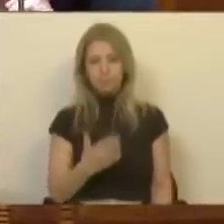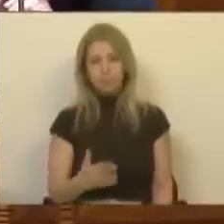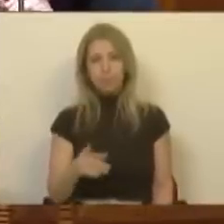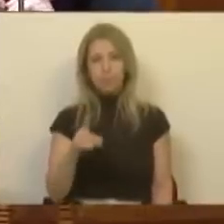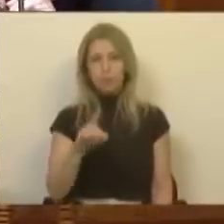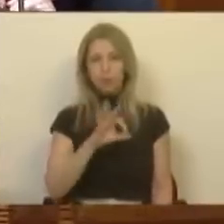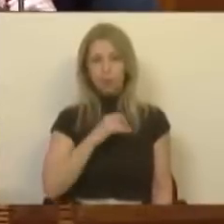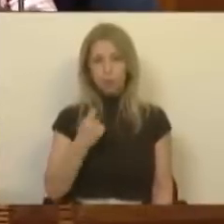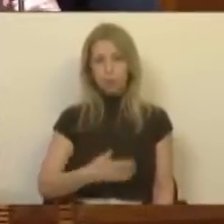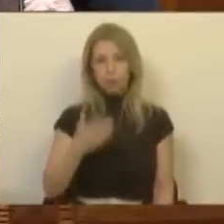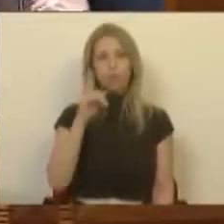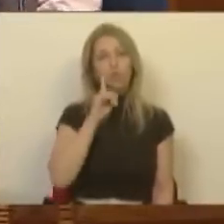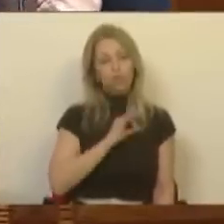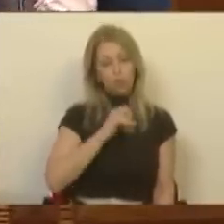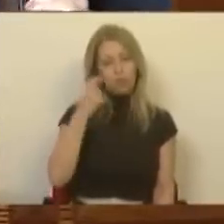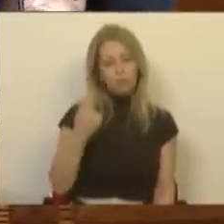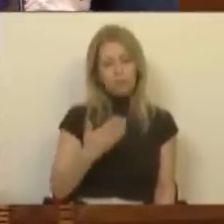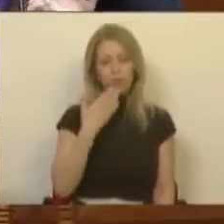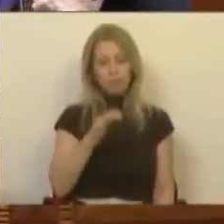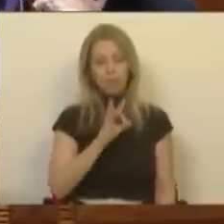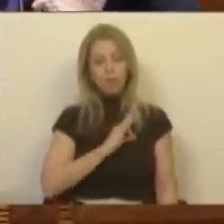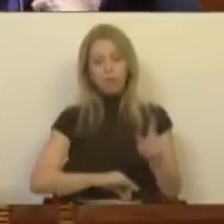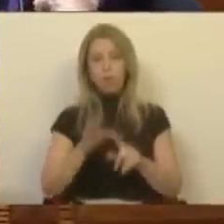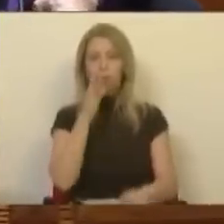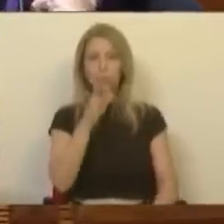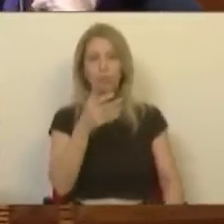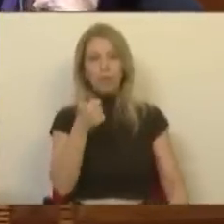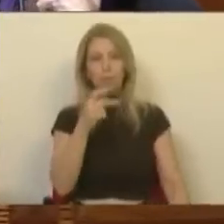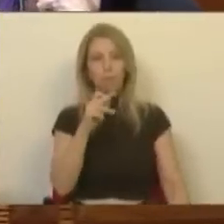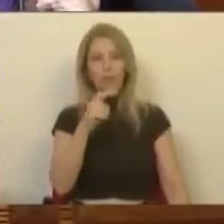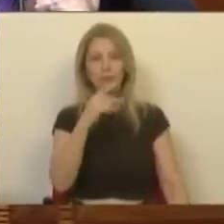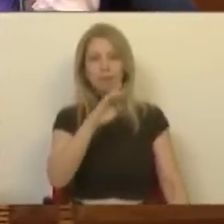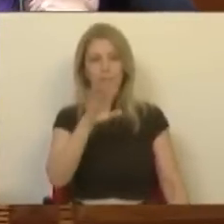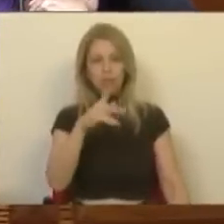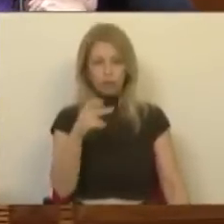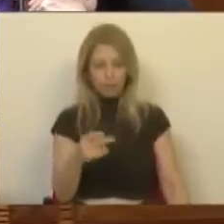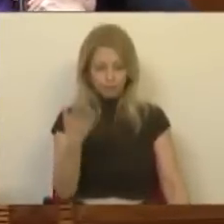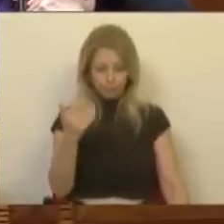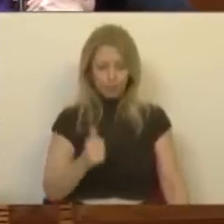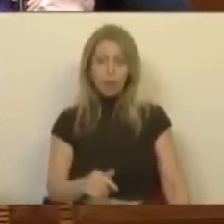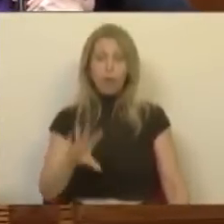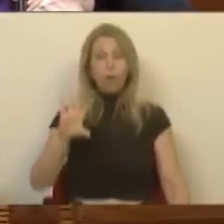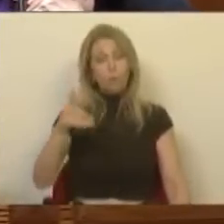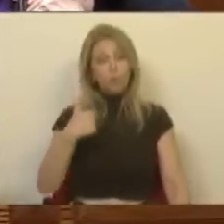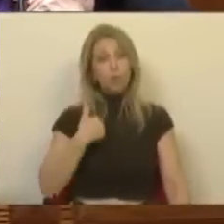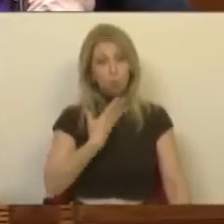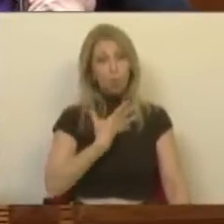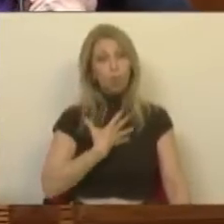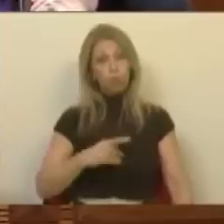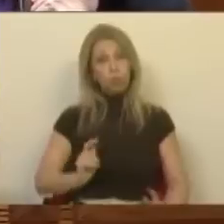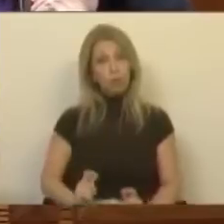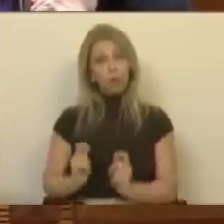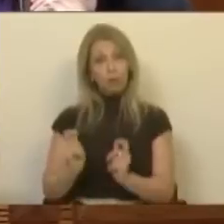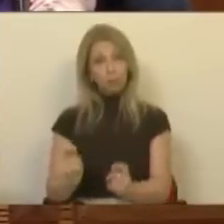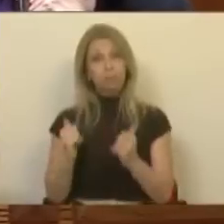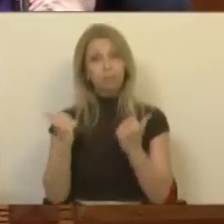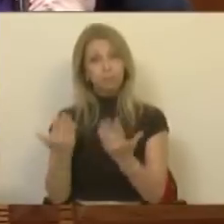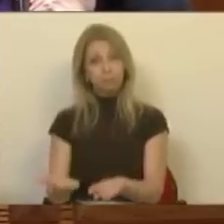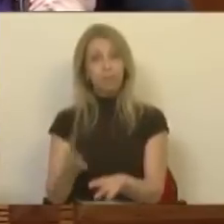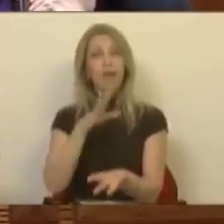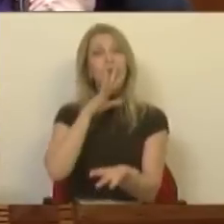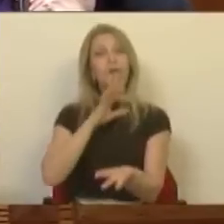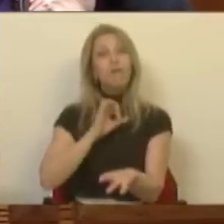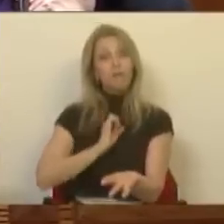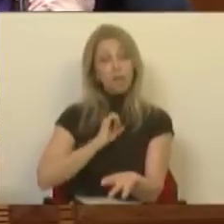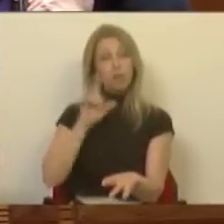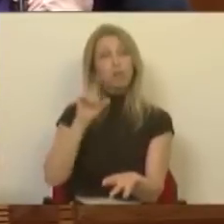senhor presidente obrigado senhor Deputado Batista Leite com o país que eu gostaria de deixar aos meus filhos e